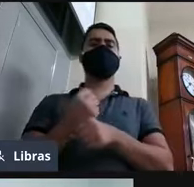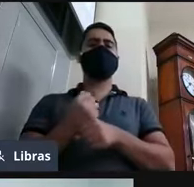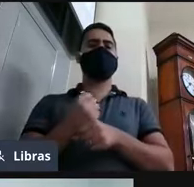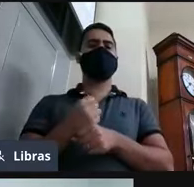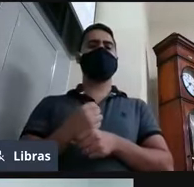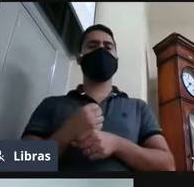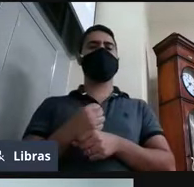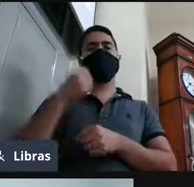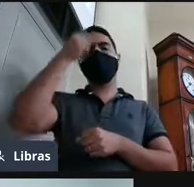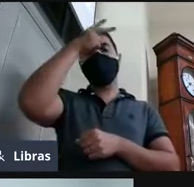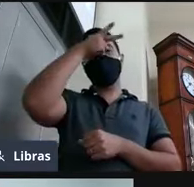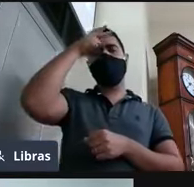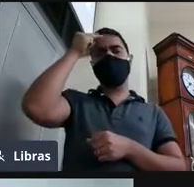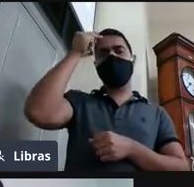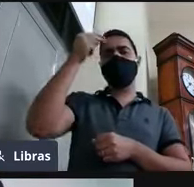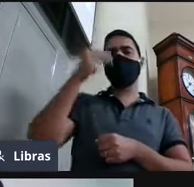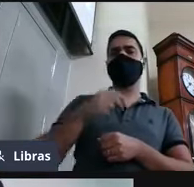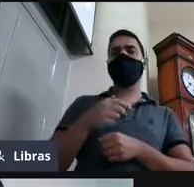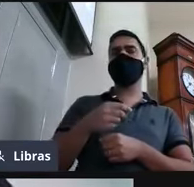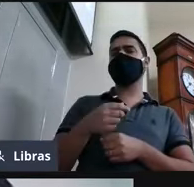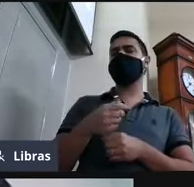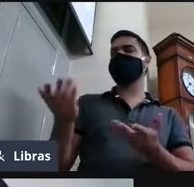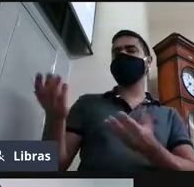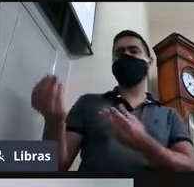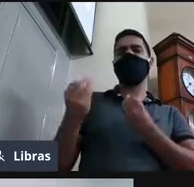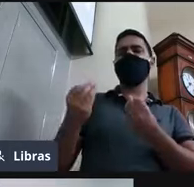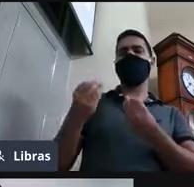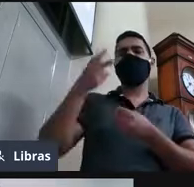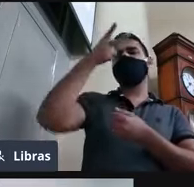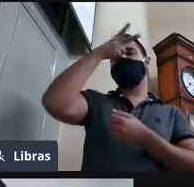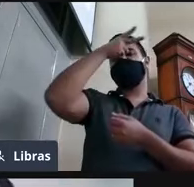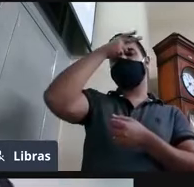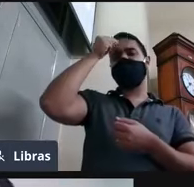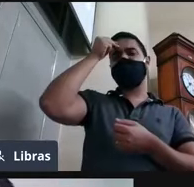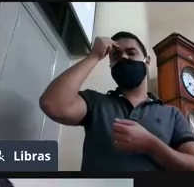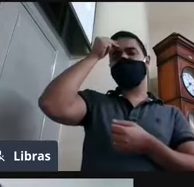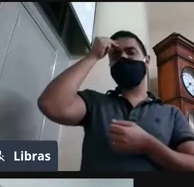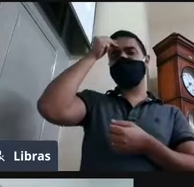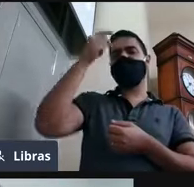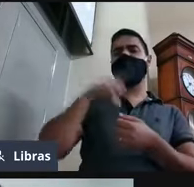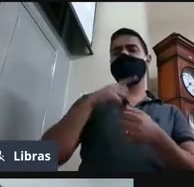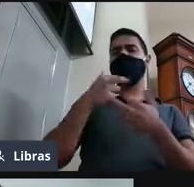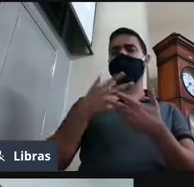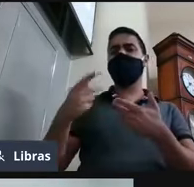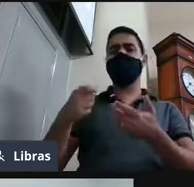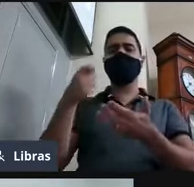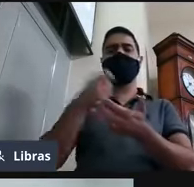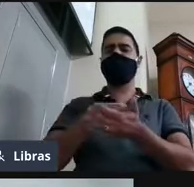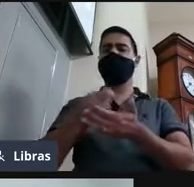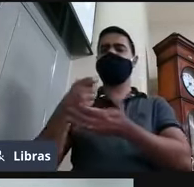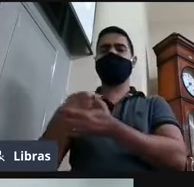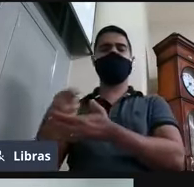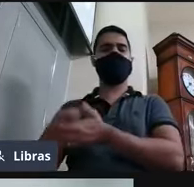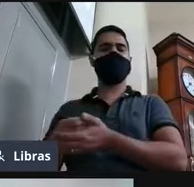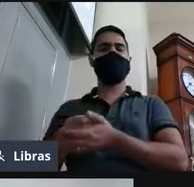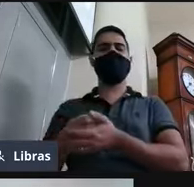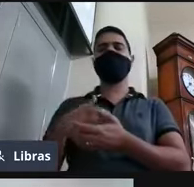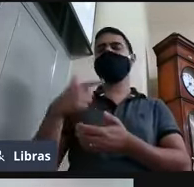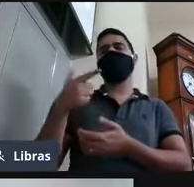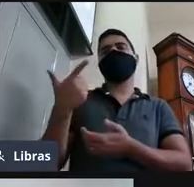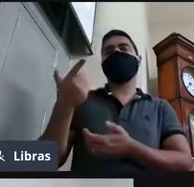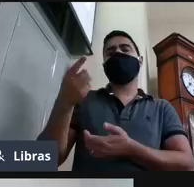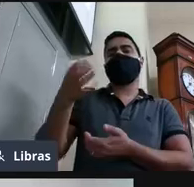ele pegou a prefeitura com dívidas, contas a pagar, salário atrasado, e não era